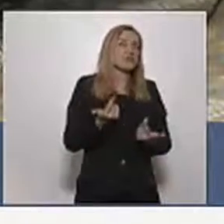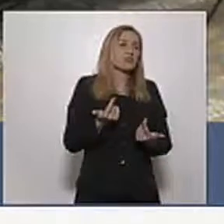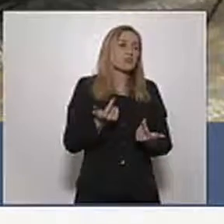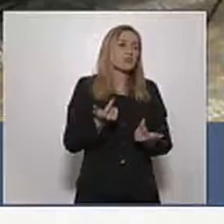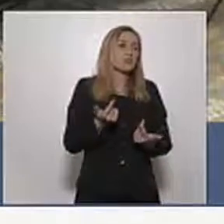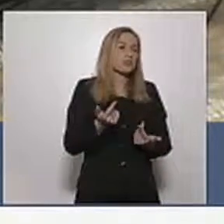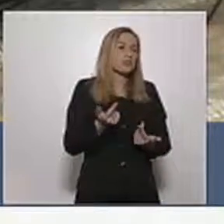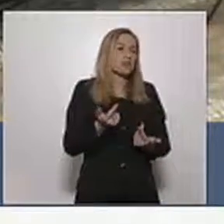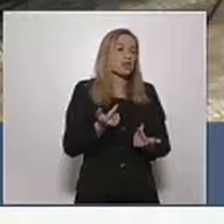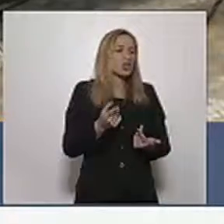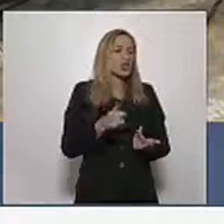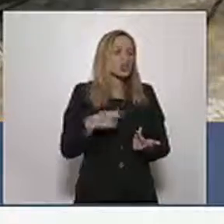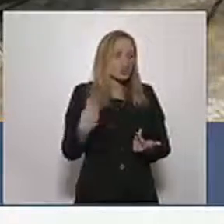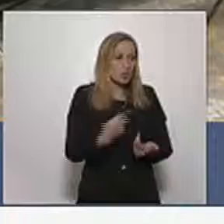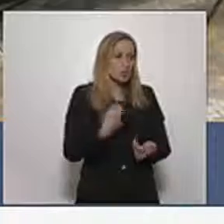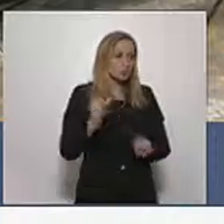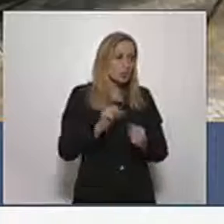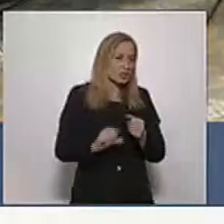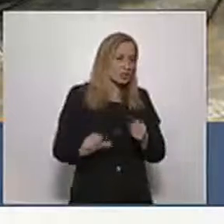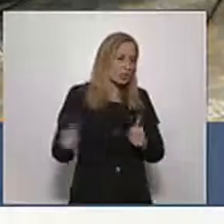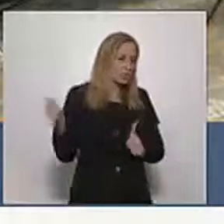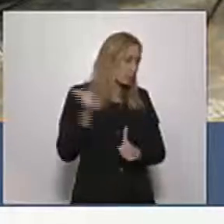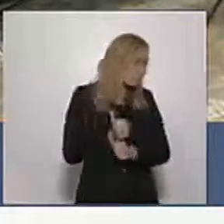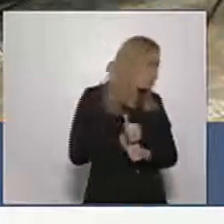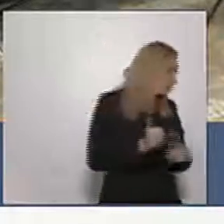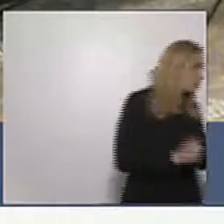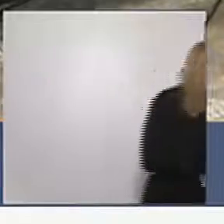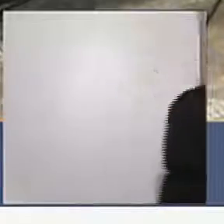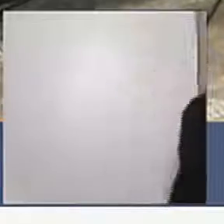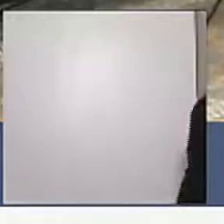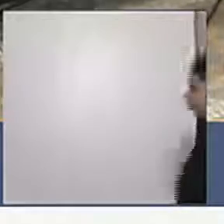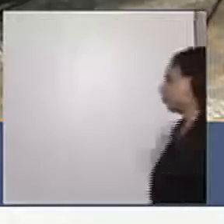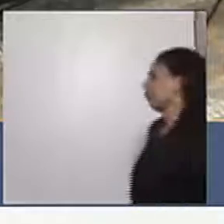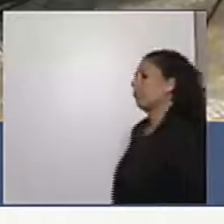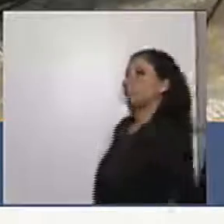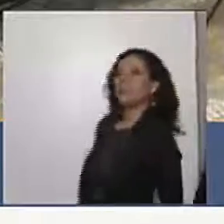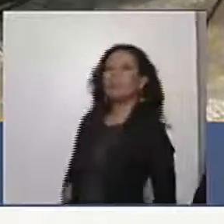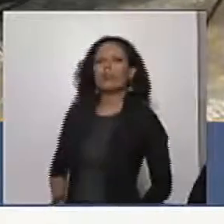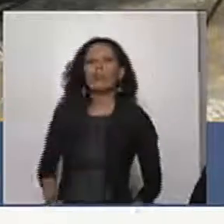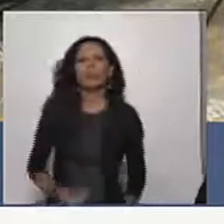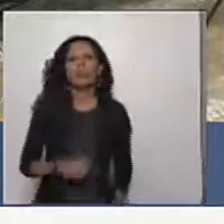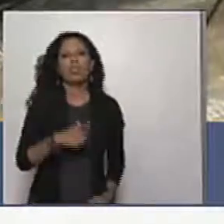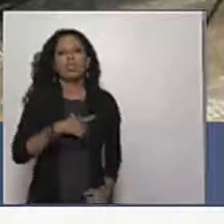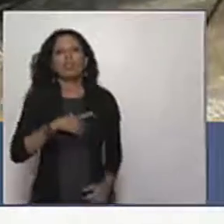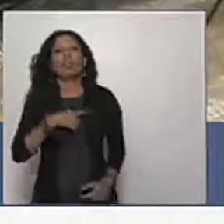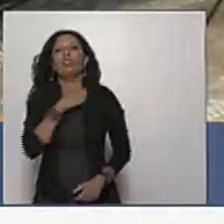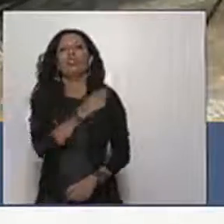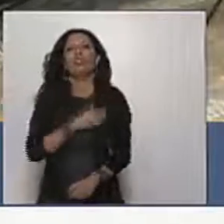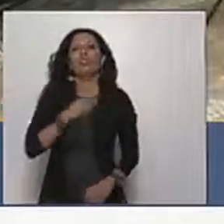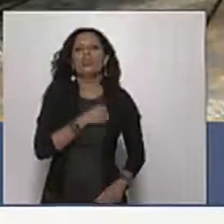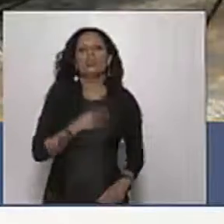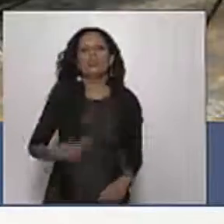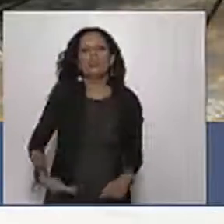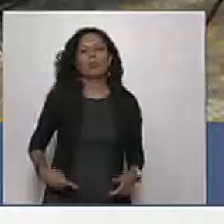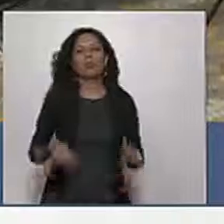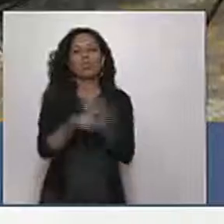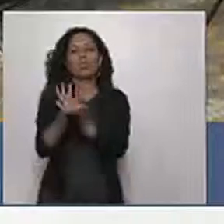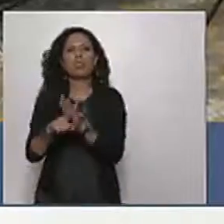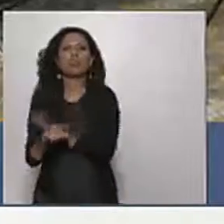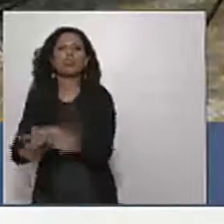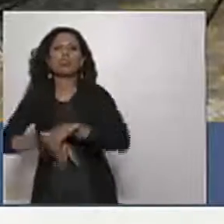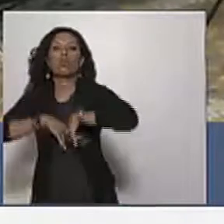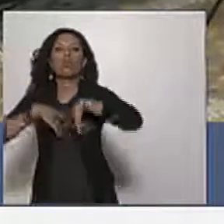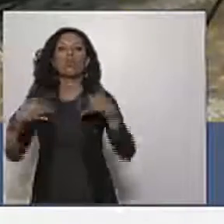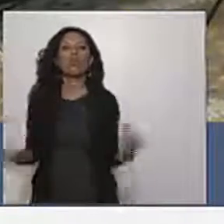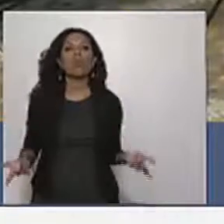senhora deputada, que nós fizemos uma representação no Ministério Público para que possa investigar em quais